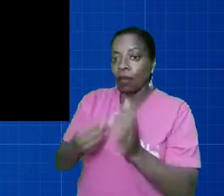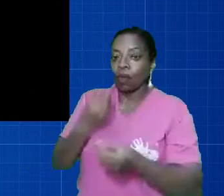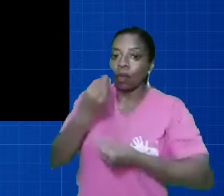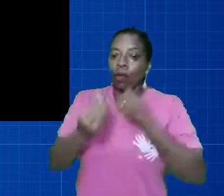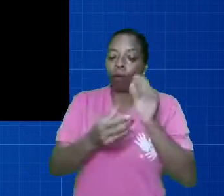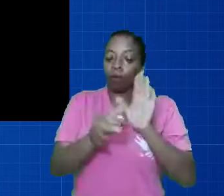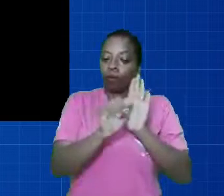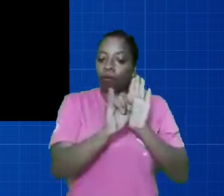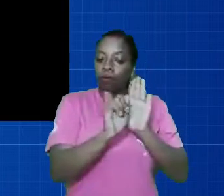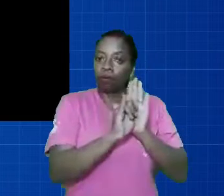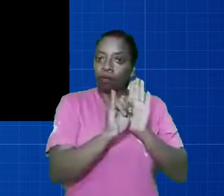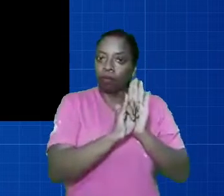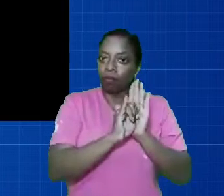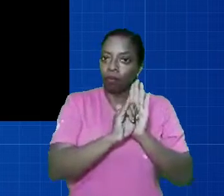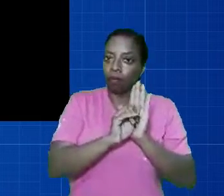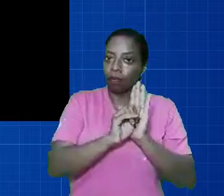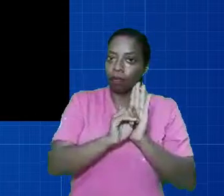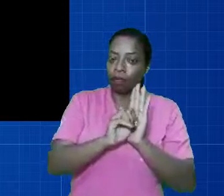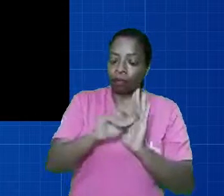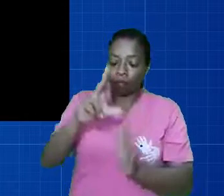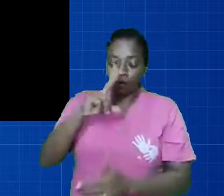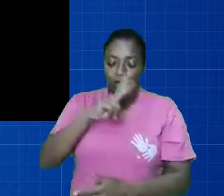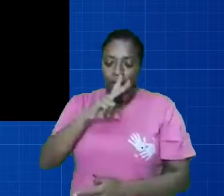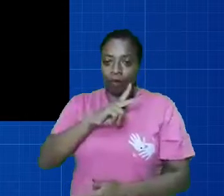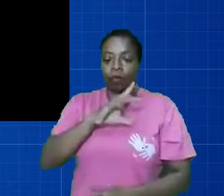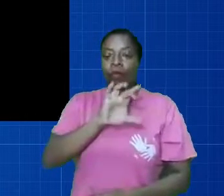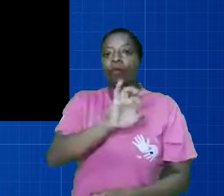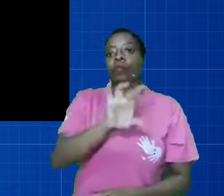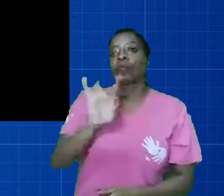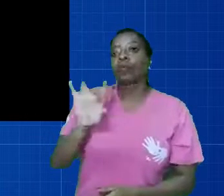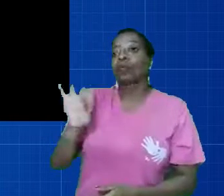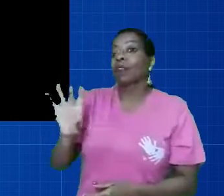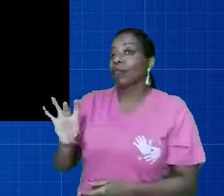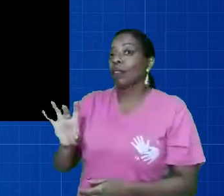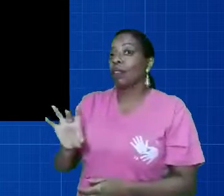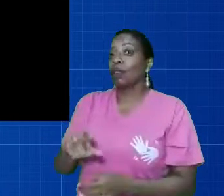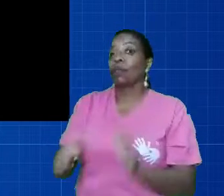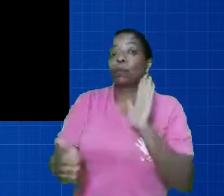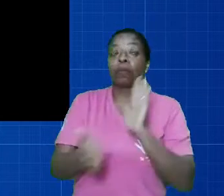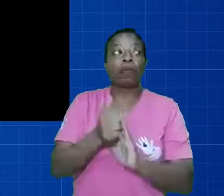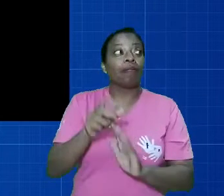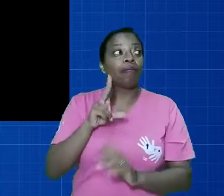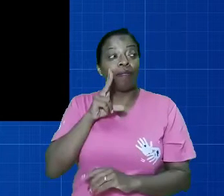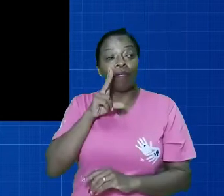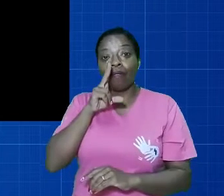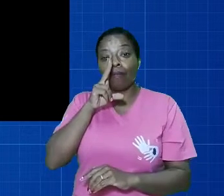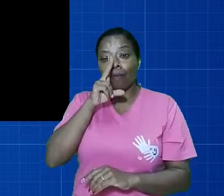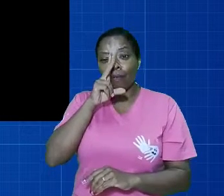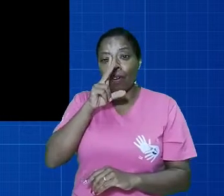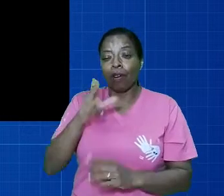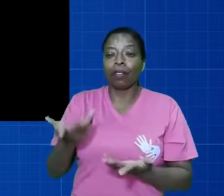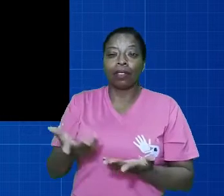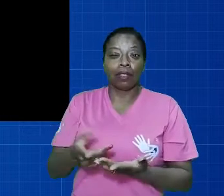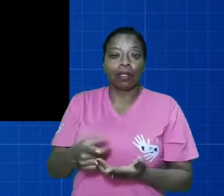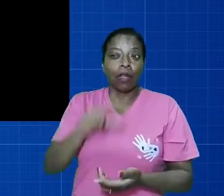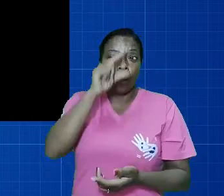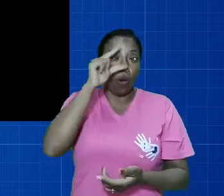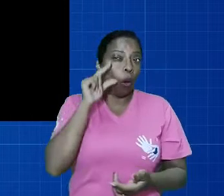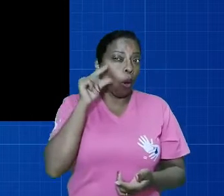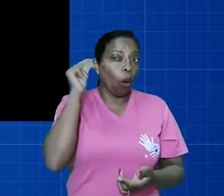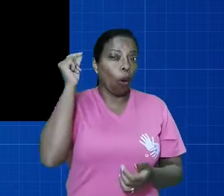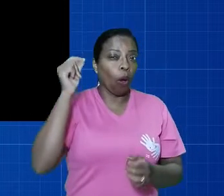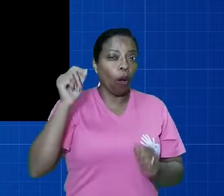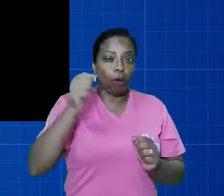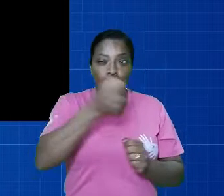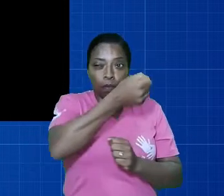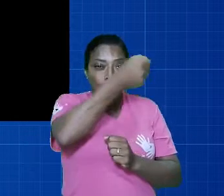estas identidades próprias. O primeiro ali, aliás, bem forte, né? A pessoa, assim, tem uma identidade,